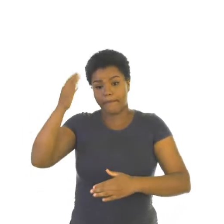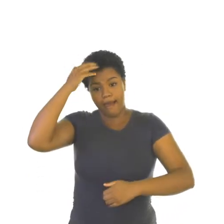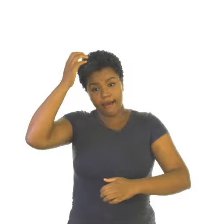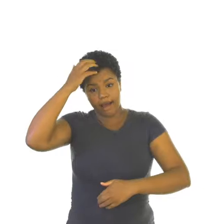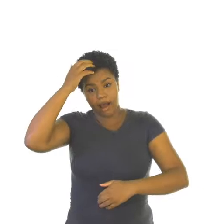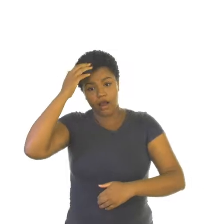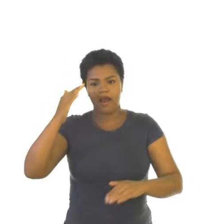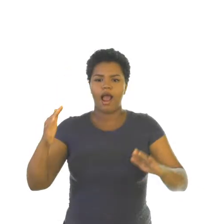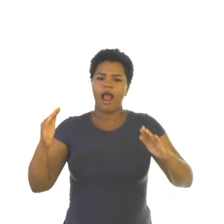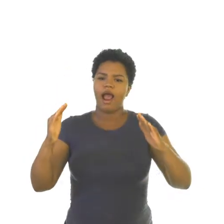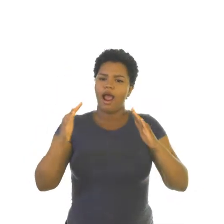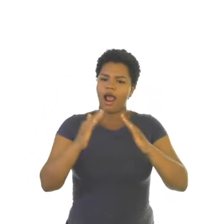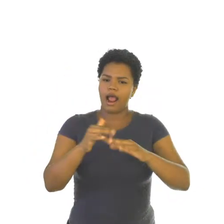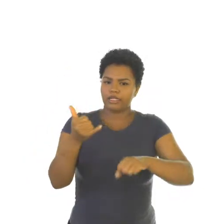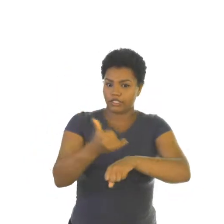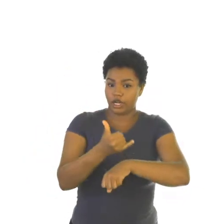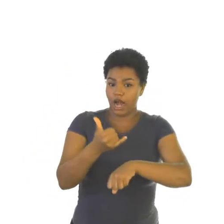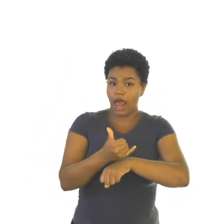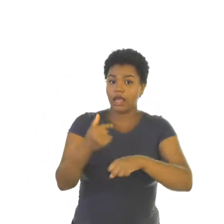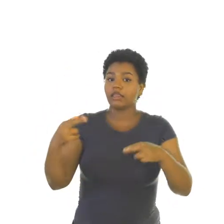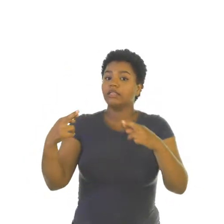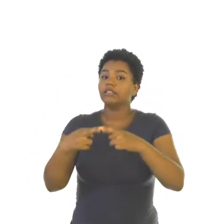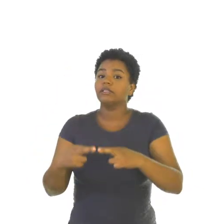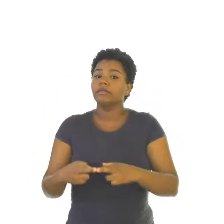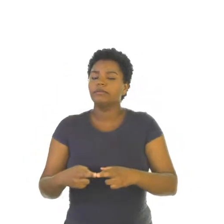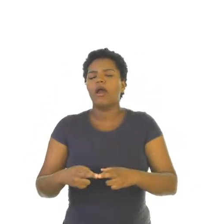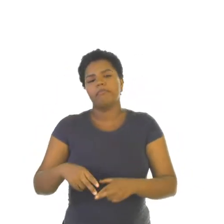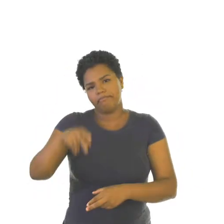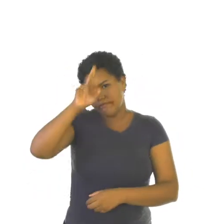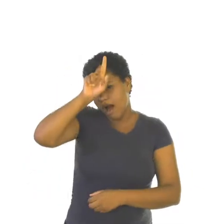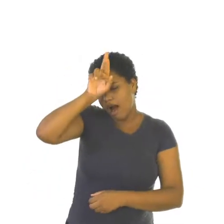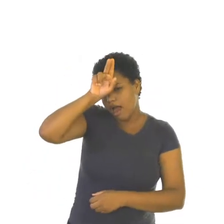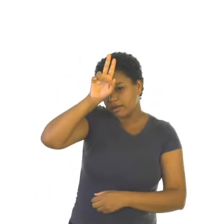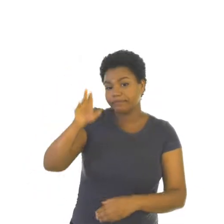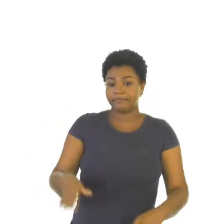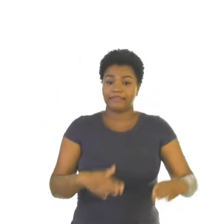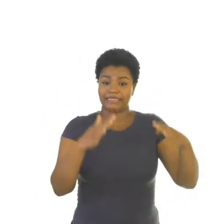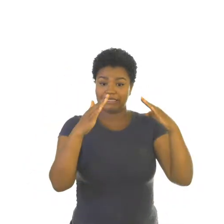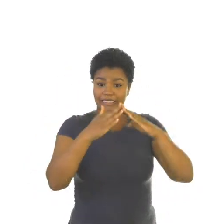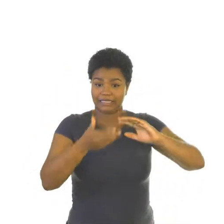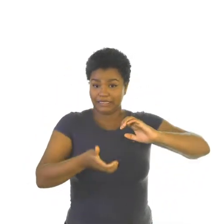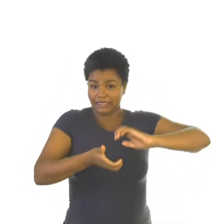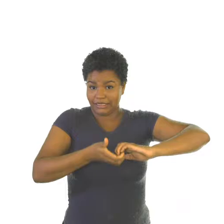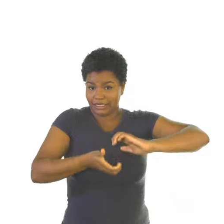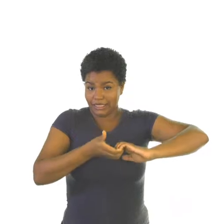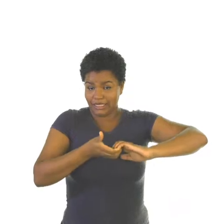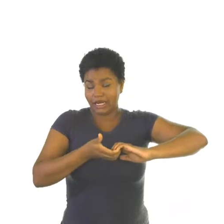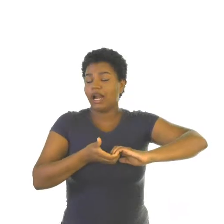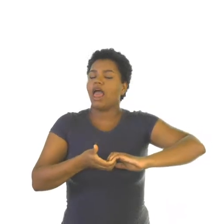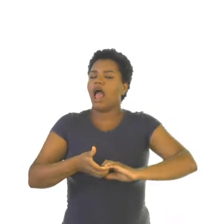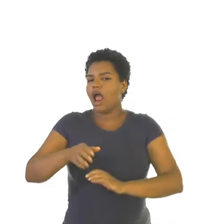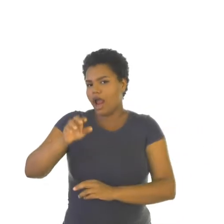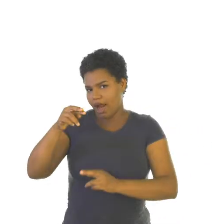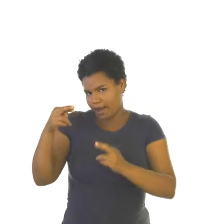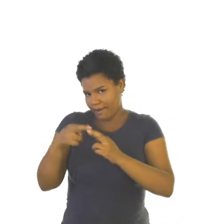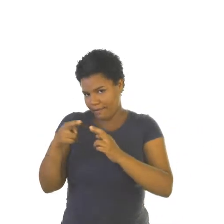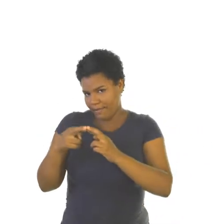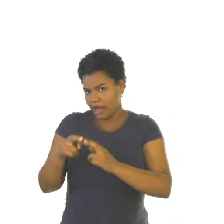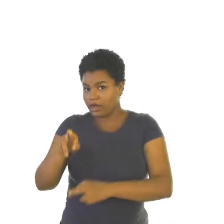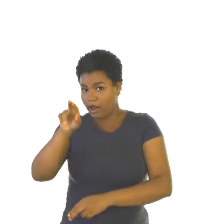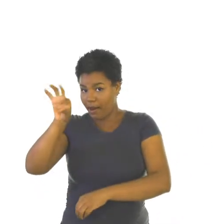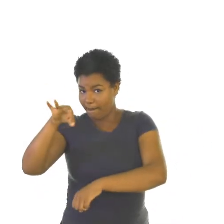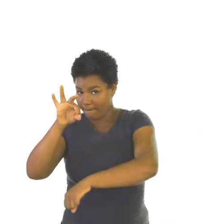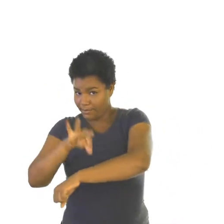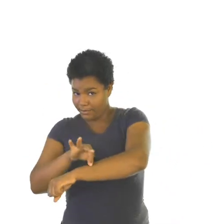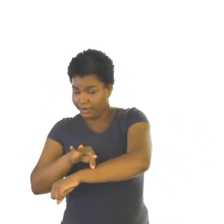quê? Com barata. E a casa de telha está rimando com abelha. E a casa